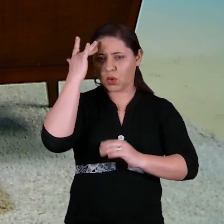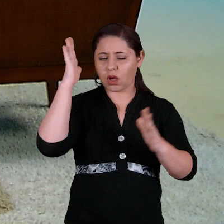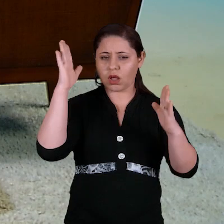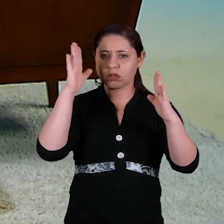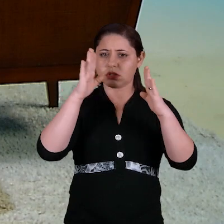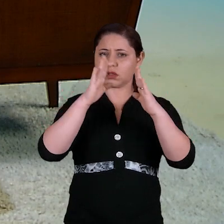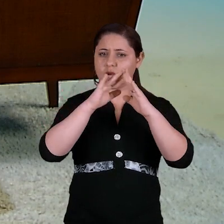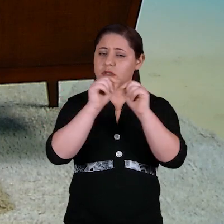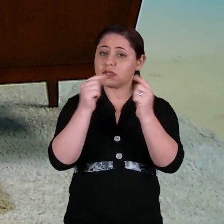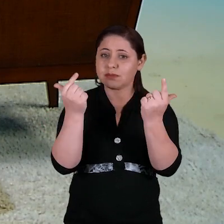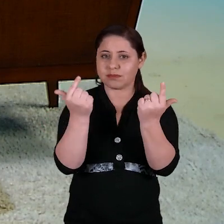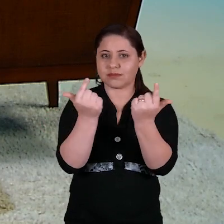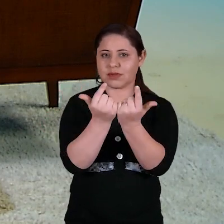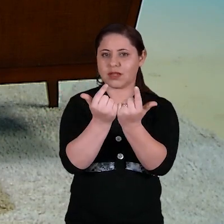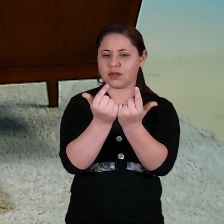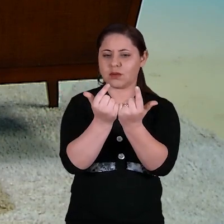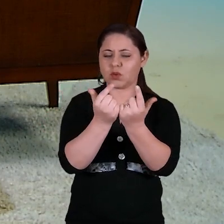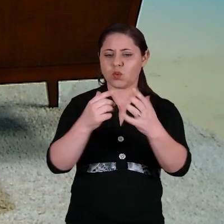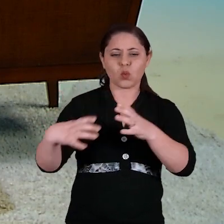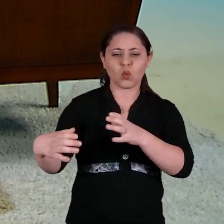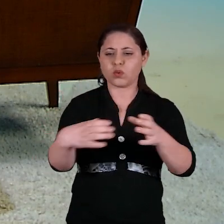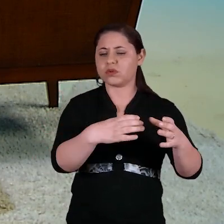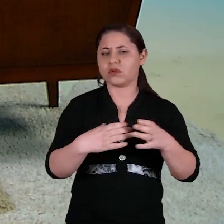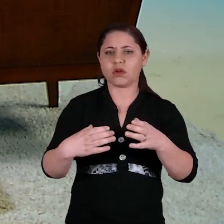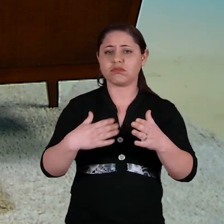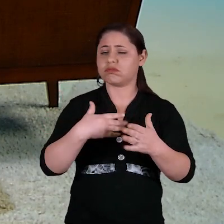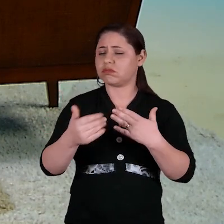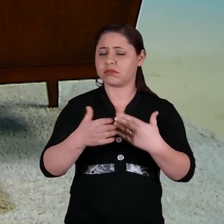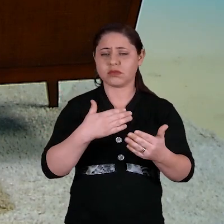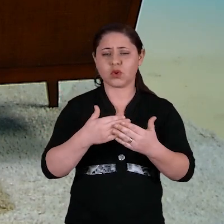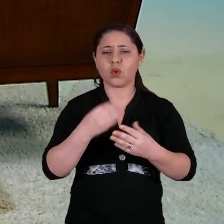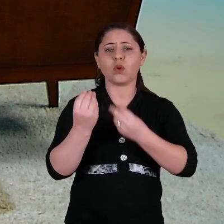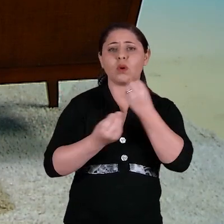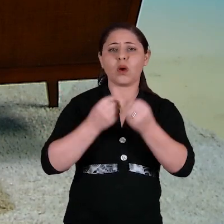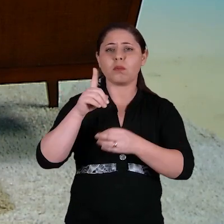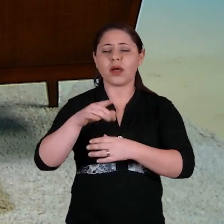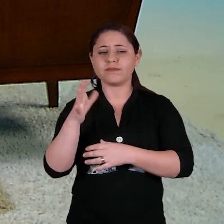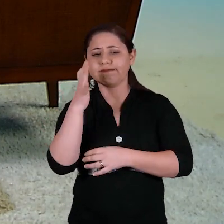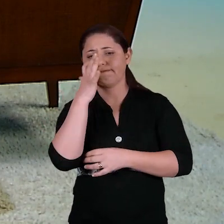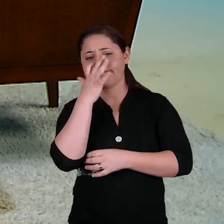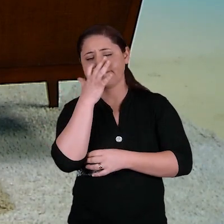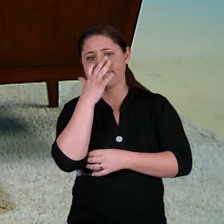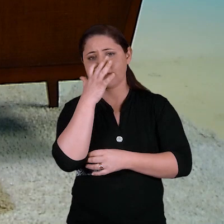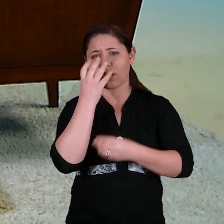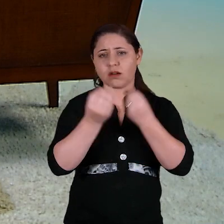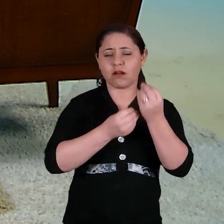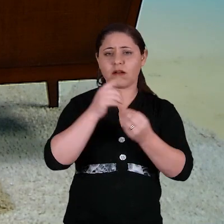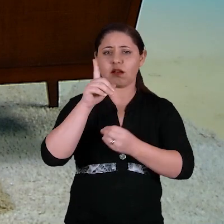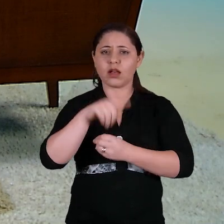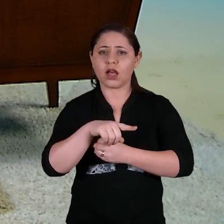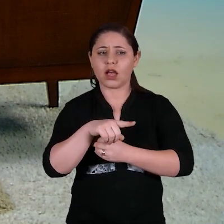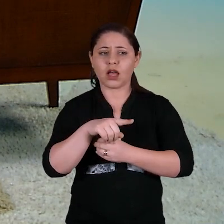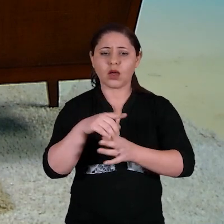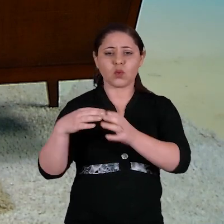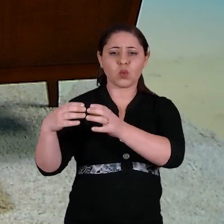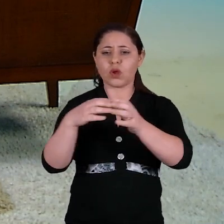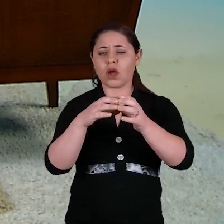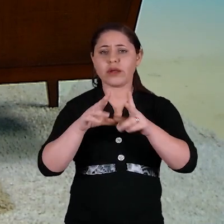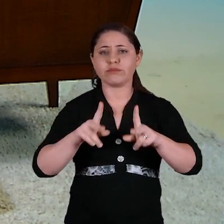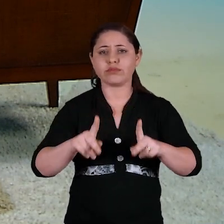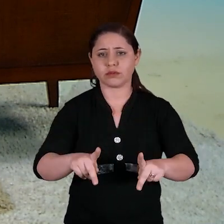Casa de Leis, mas a todos os espaços. Eu queria saber como é que é a sua impressão, né, a respeito dos locais